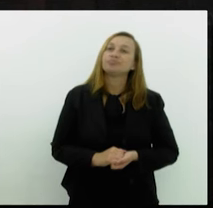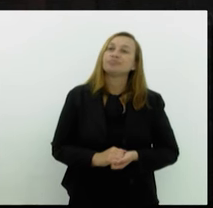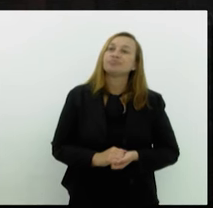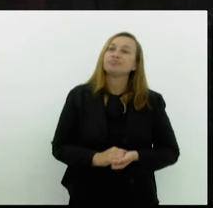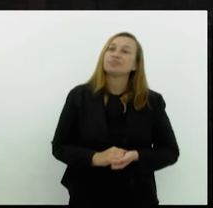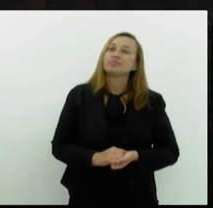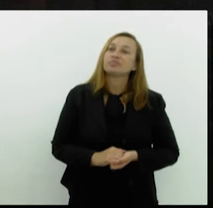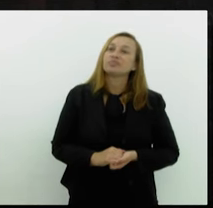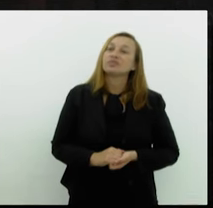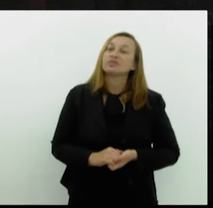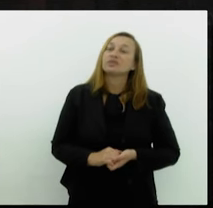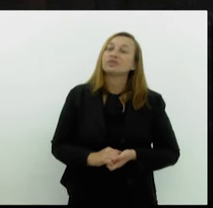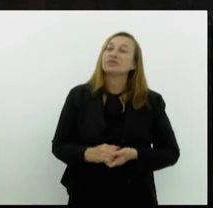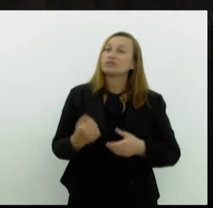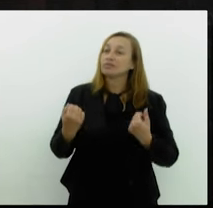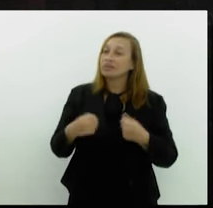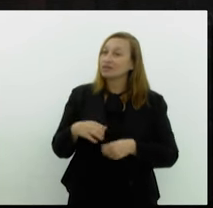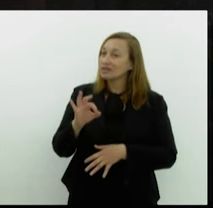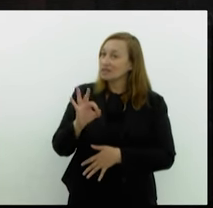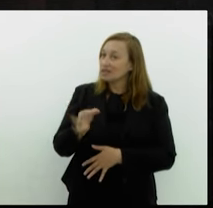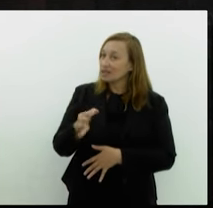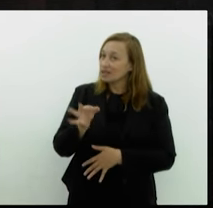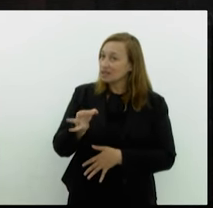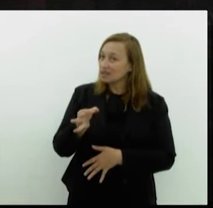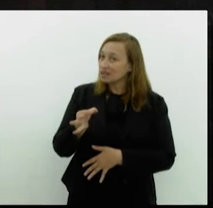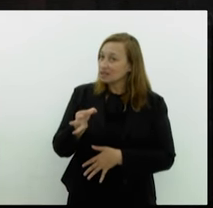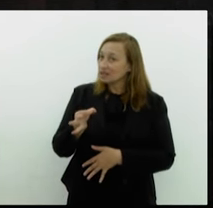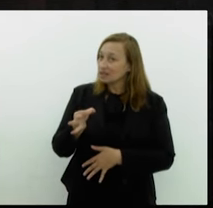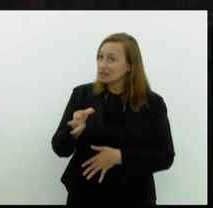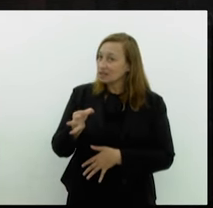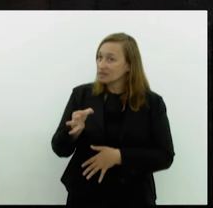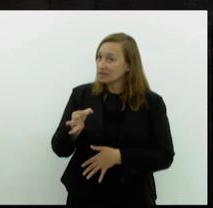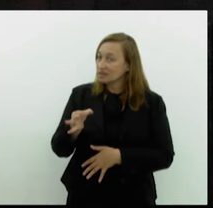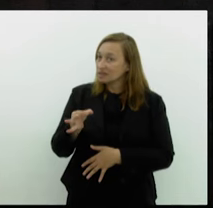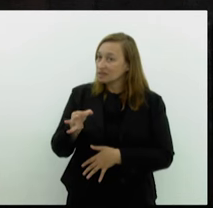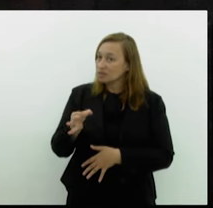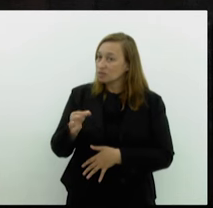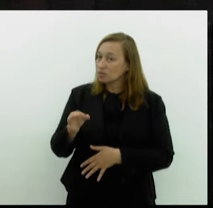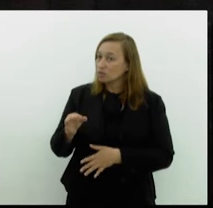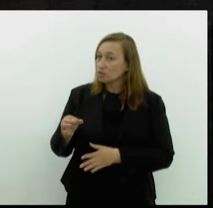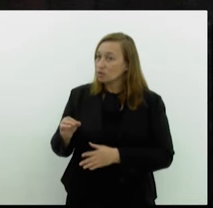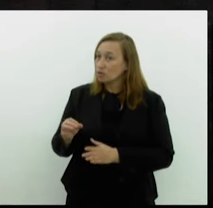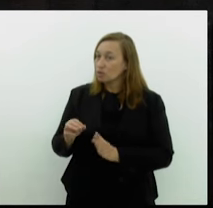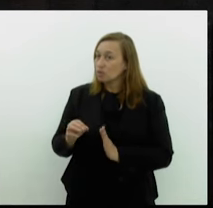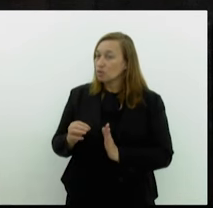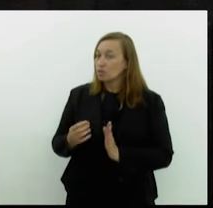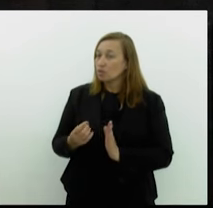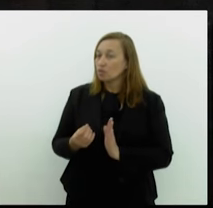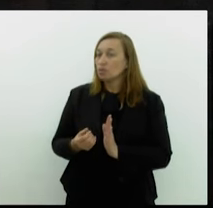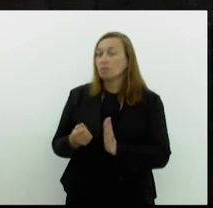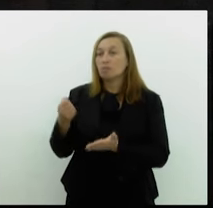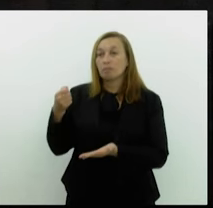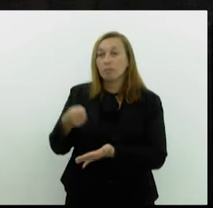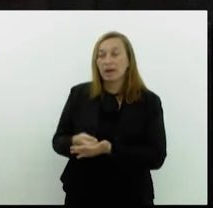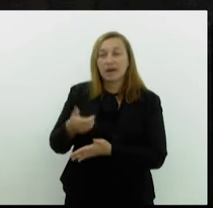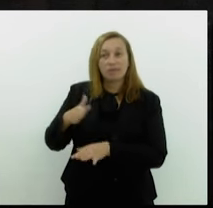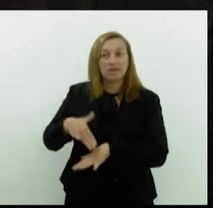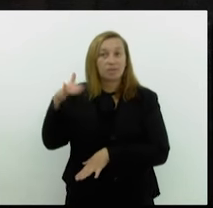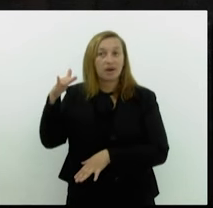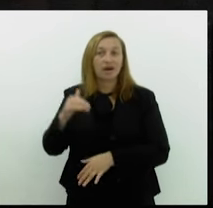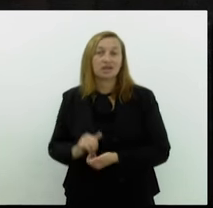terão seguramente uma sobrealíquota, porque evidentemente